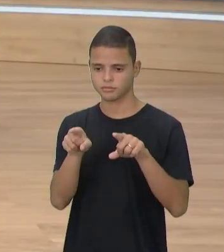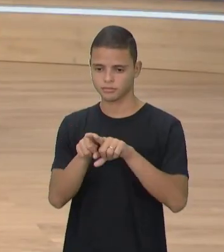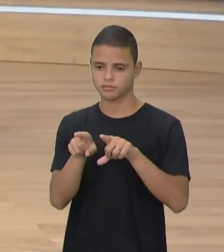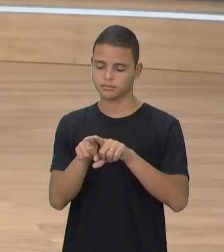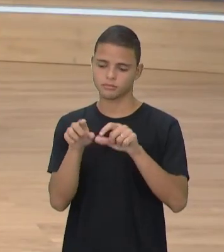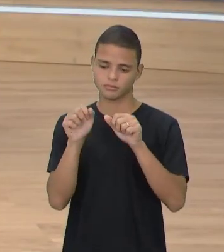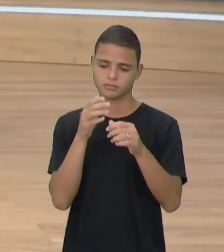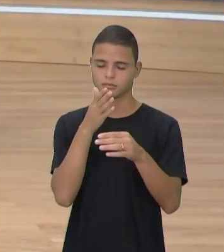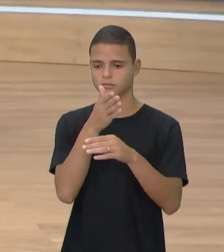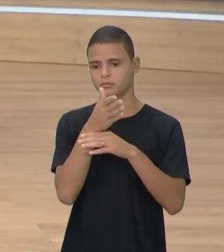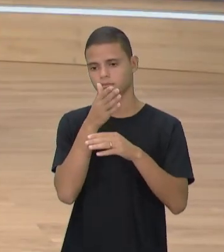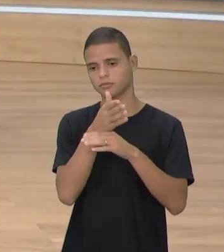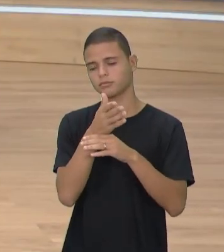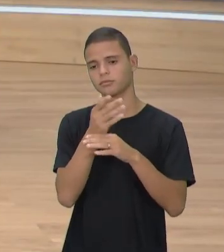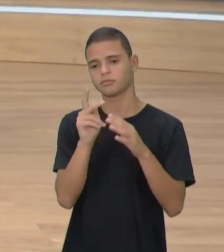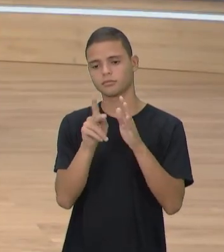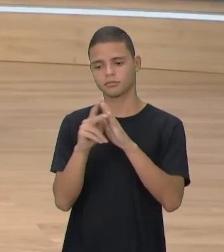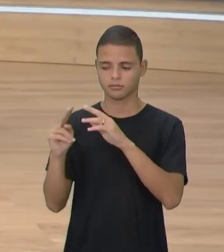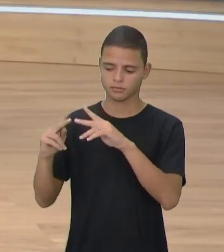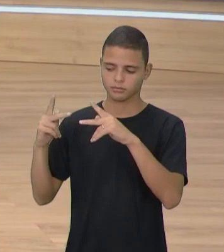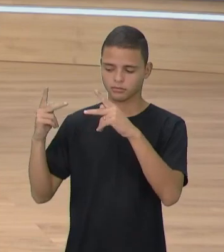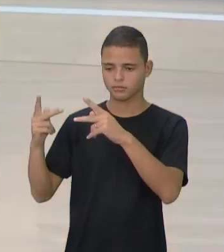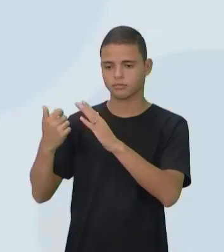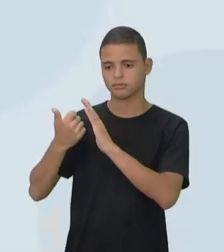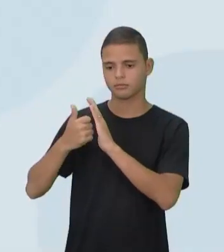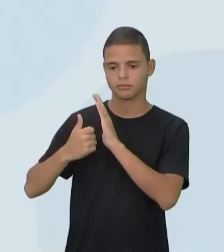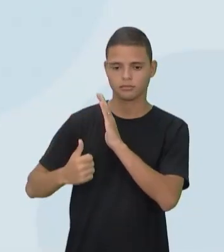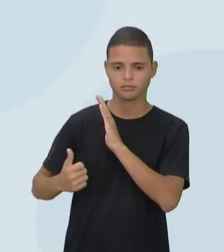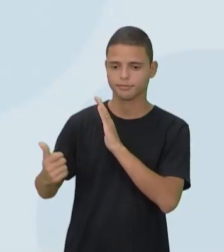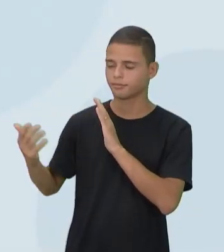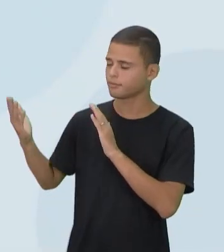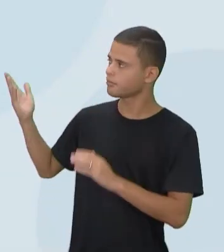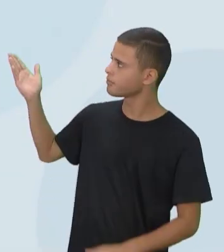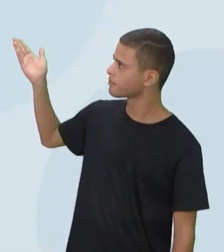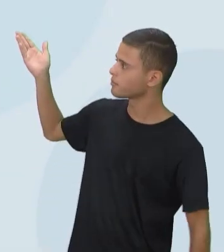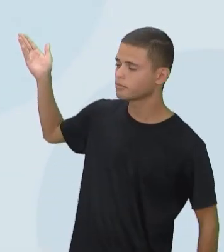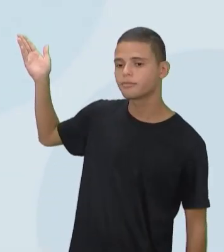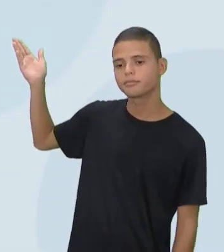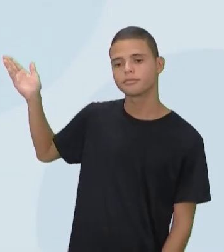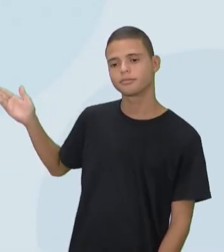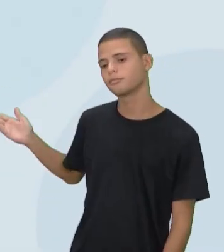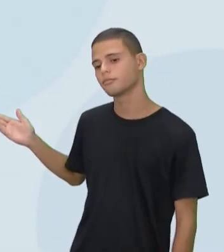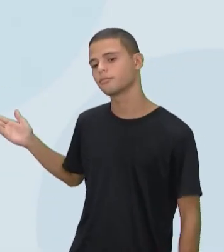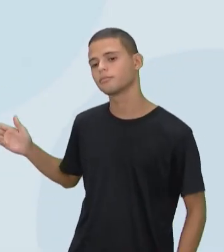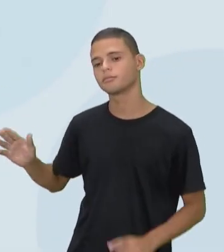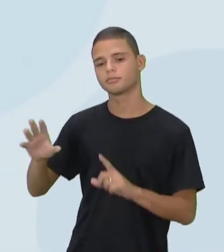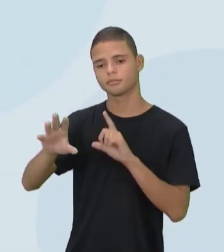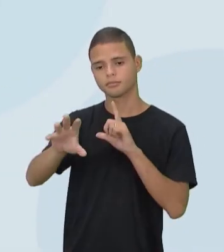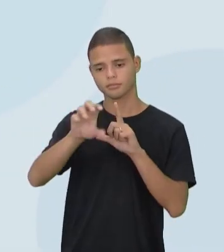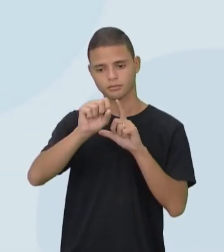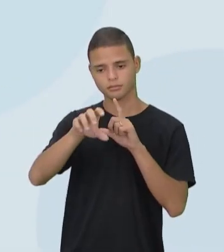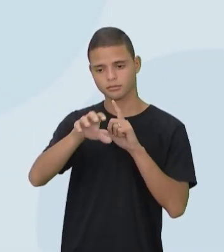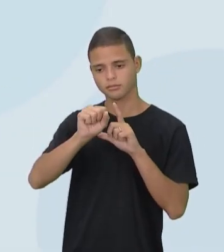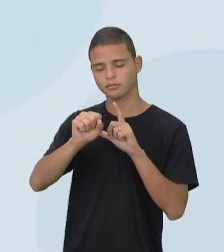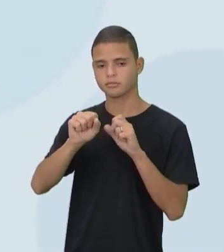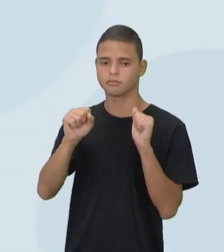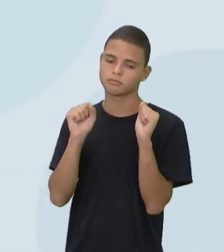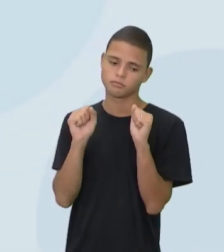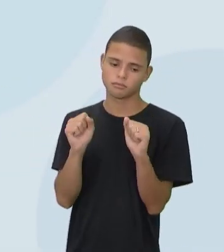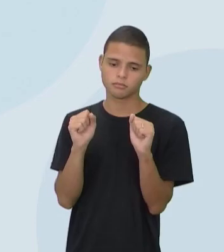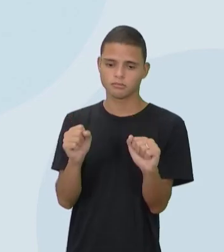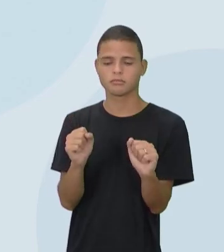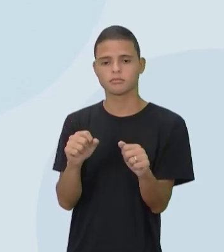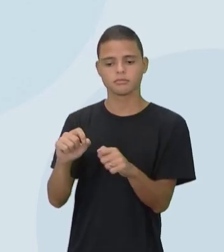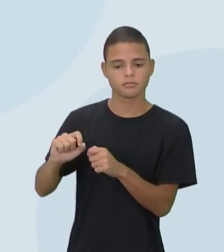estar acessando o nosso link da avaliação, que está exposto aí, também o QR Code, e aí você pode estar